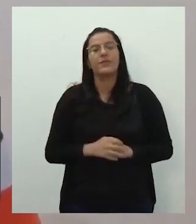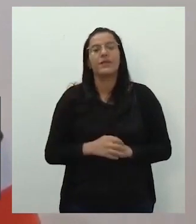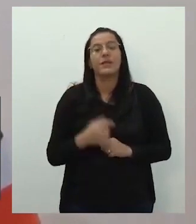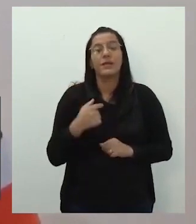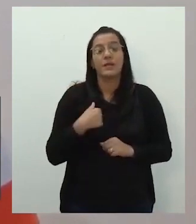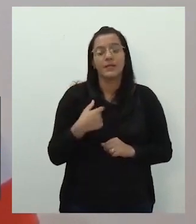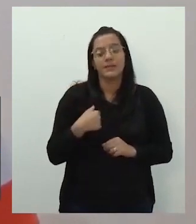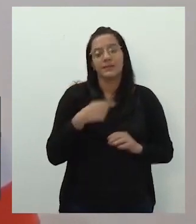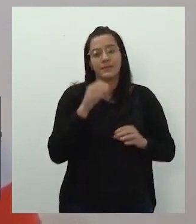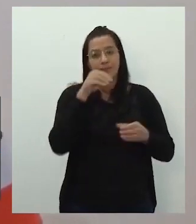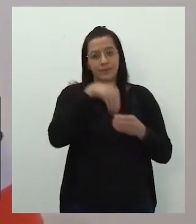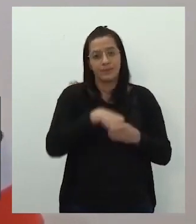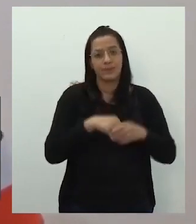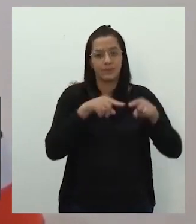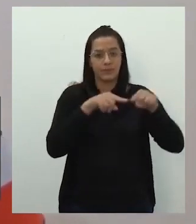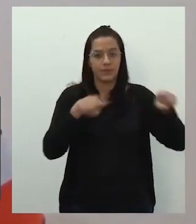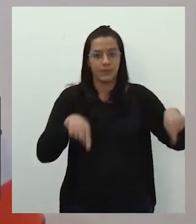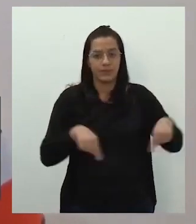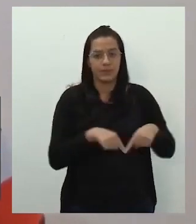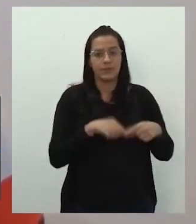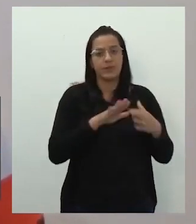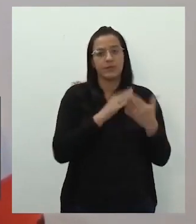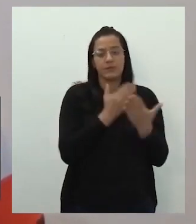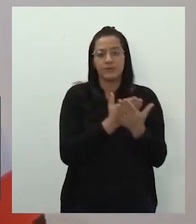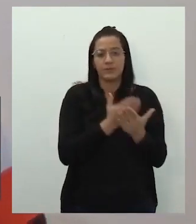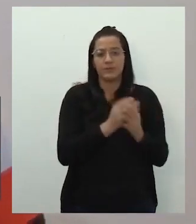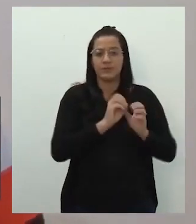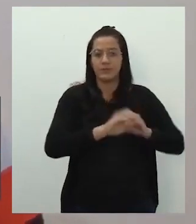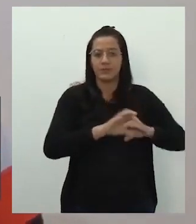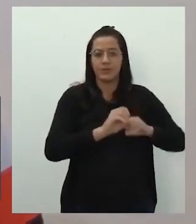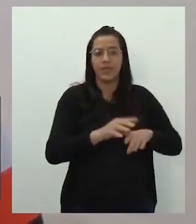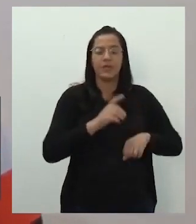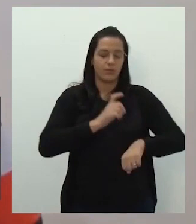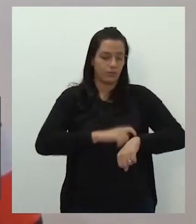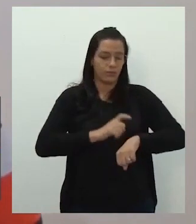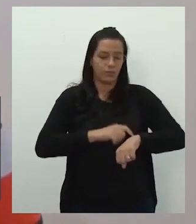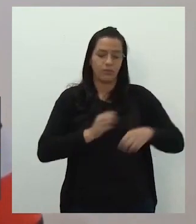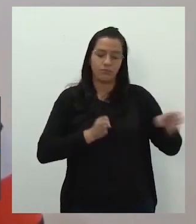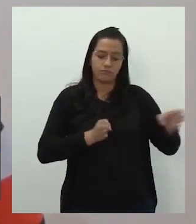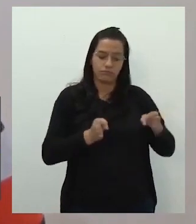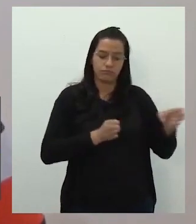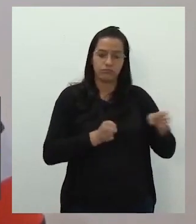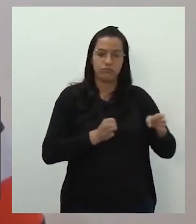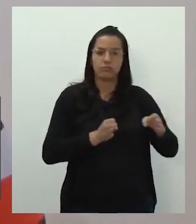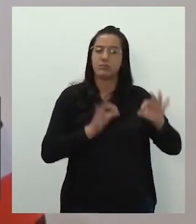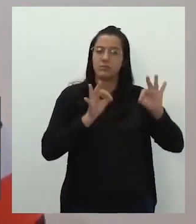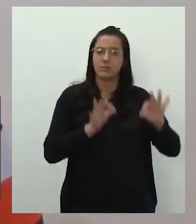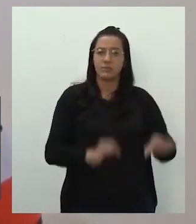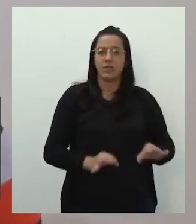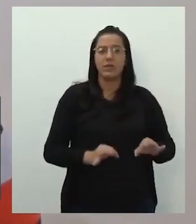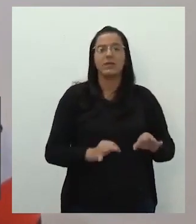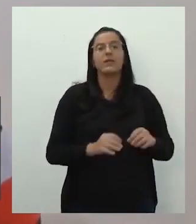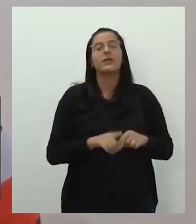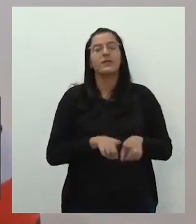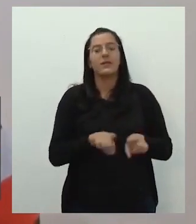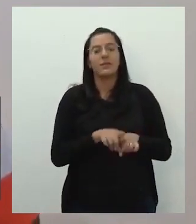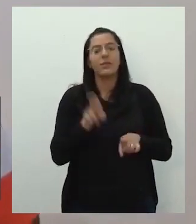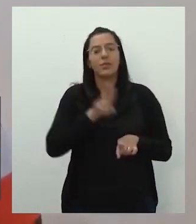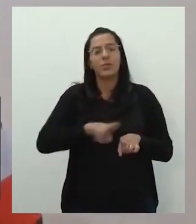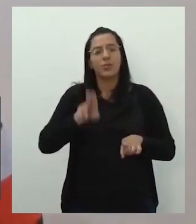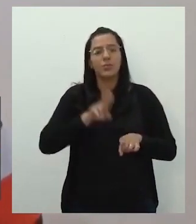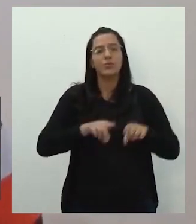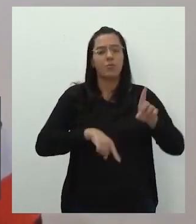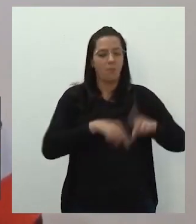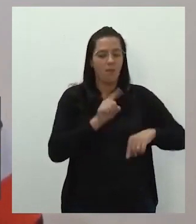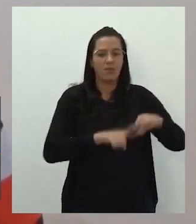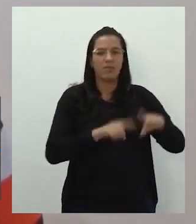faço um levantamento de práticas que tenham tempo adequado à duração da aula e que possam ser realizados com materiais simples, do dia a